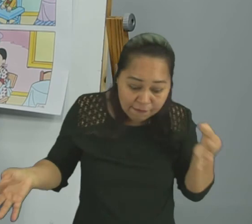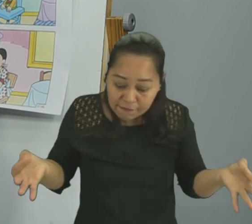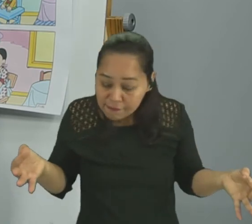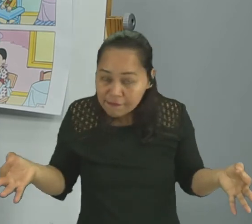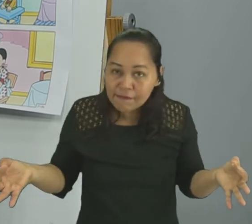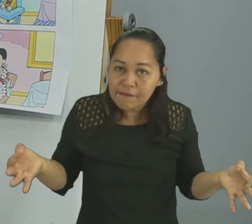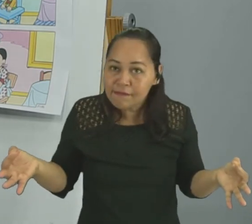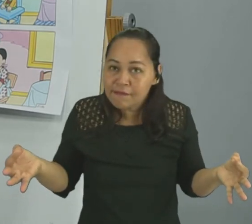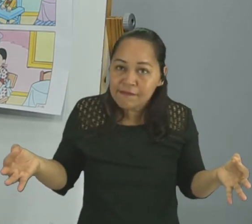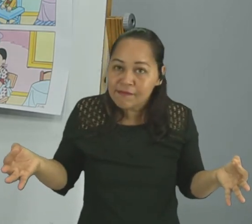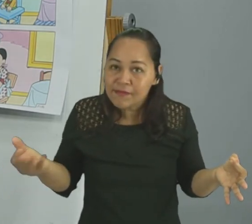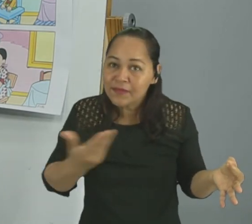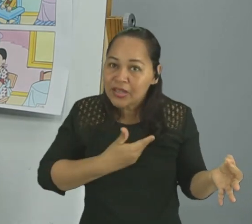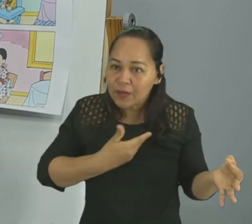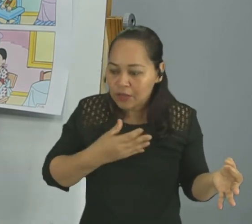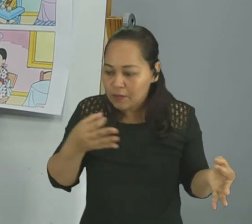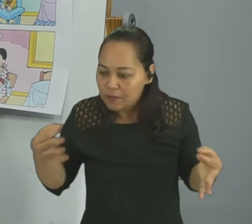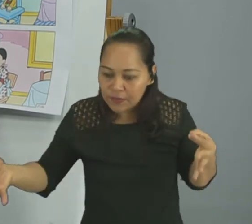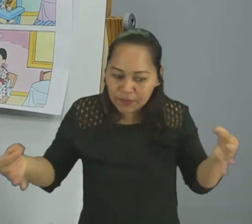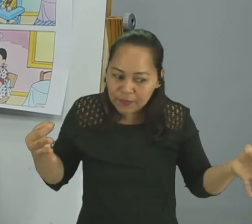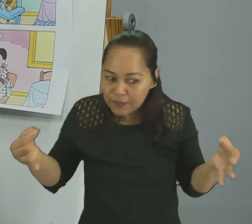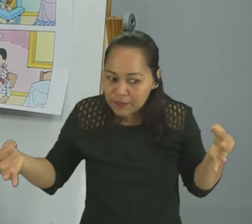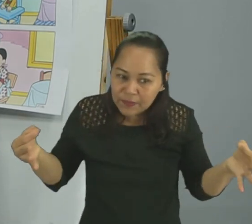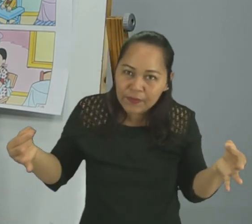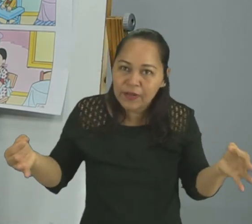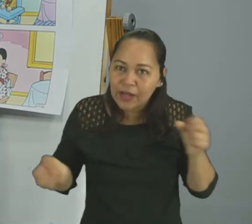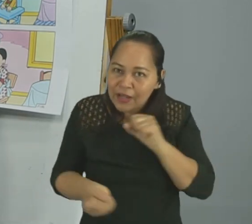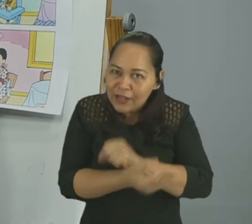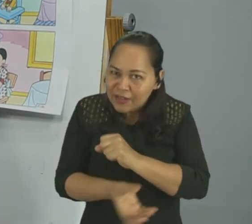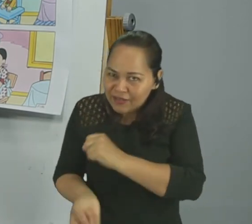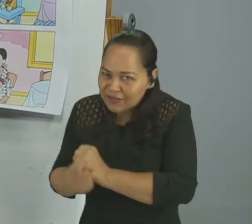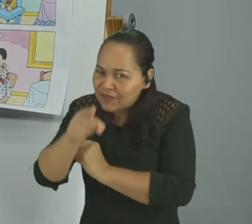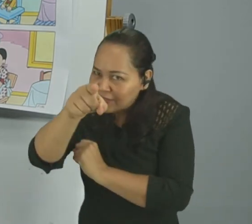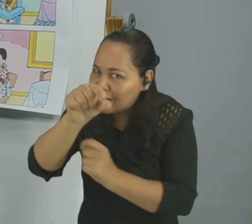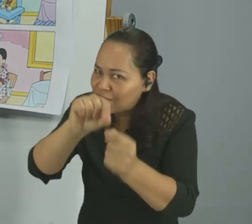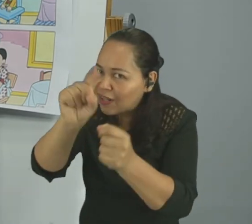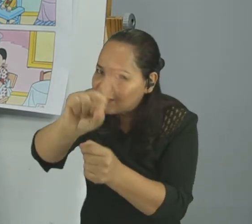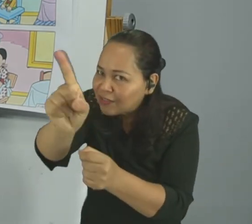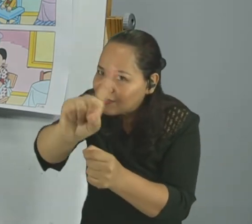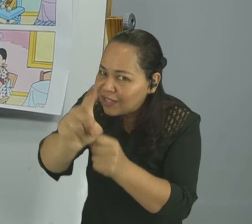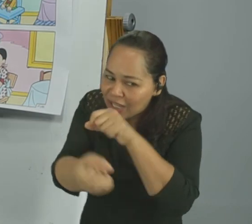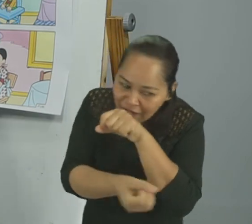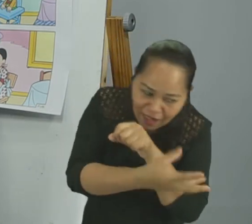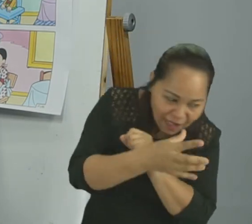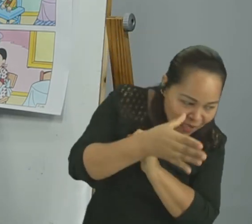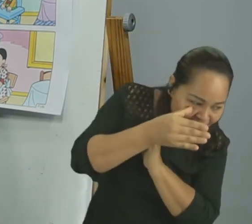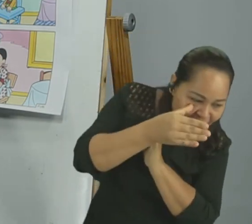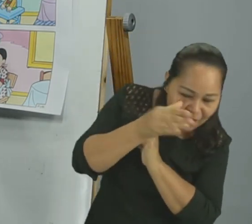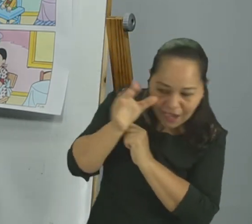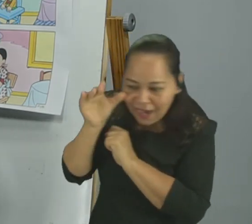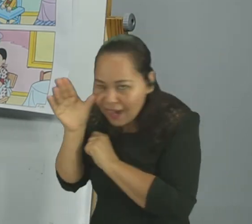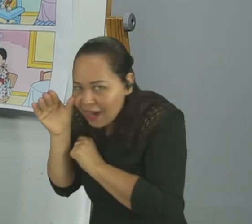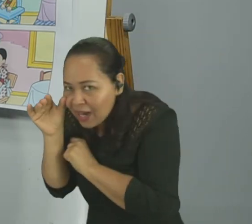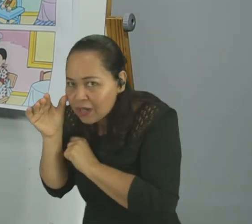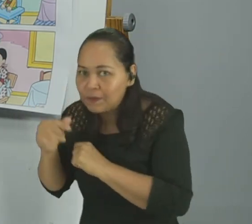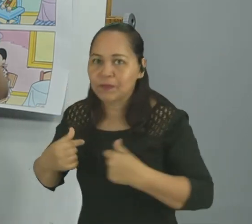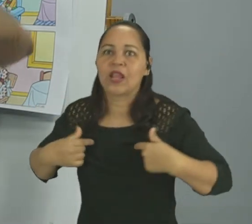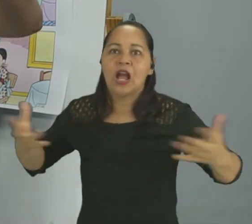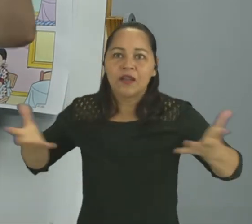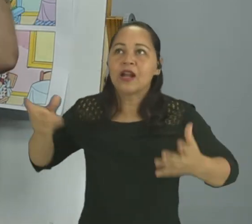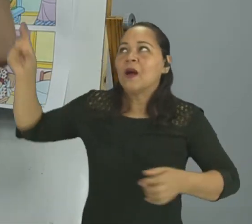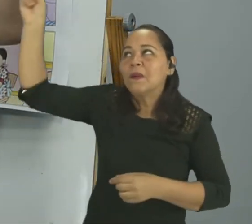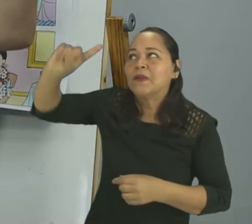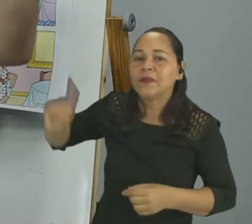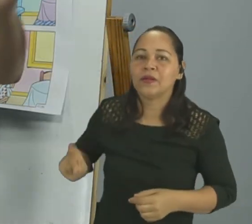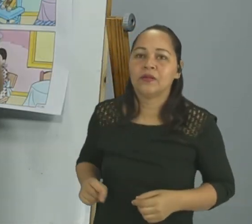de olho em alguma prova do colega, coisas que vocês não fazem, eu tenho certeza disso, né? E ele disse assim, eu